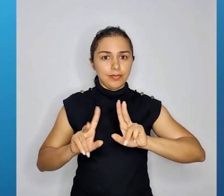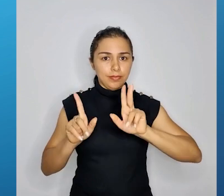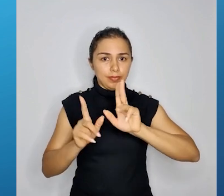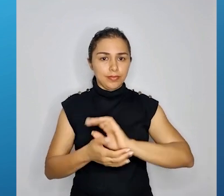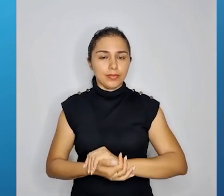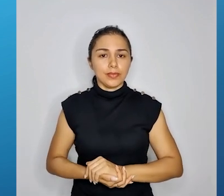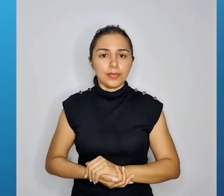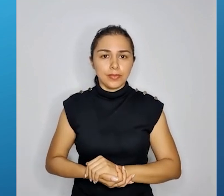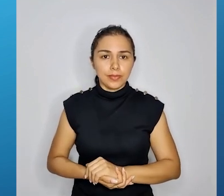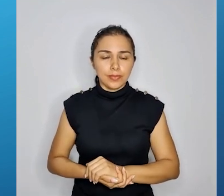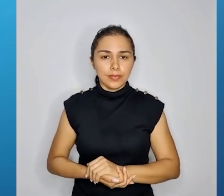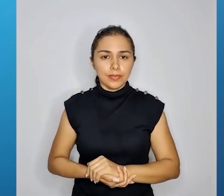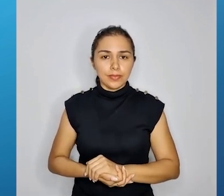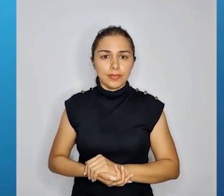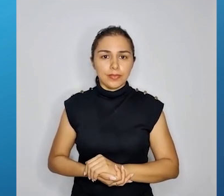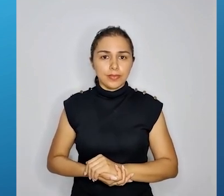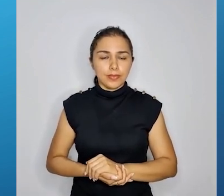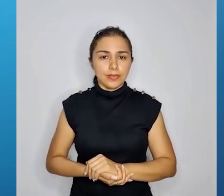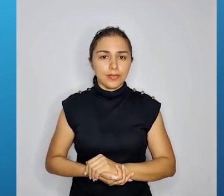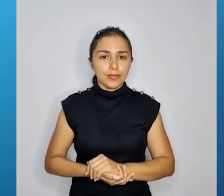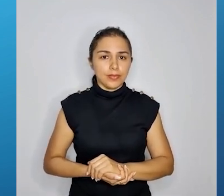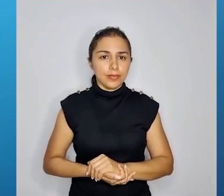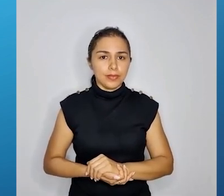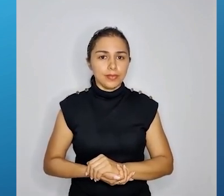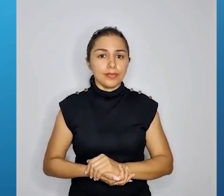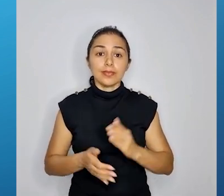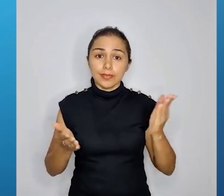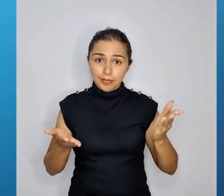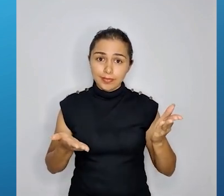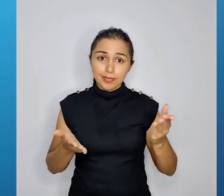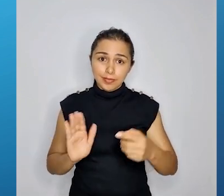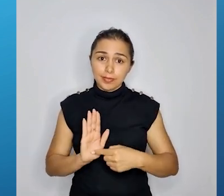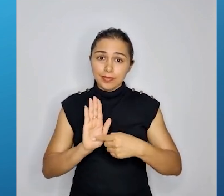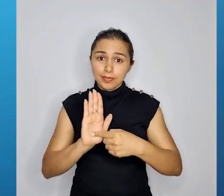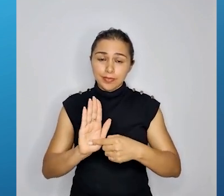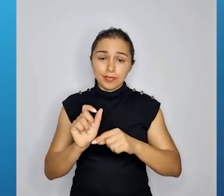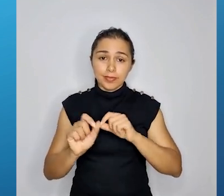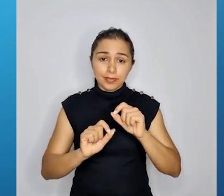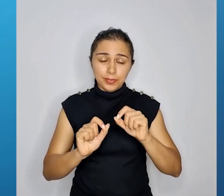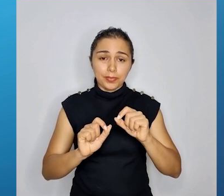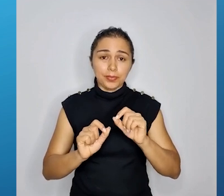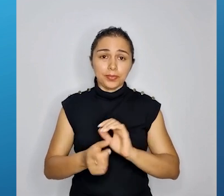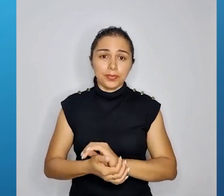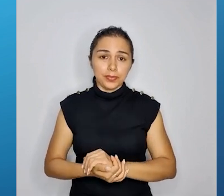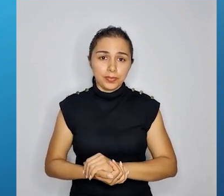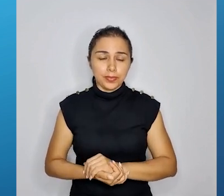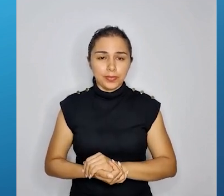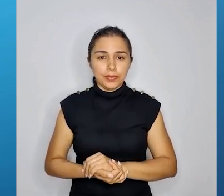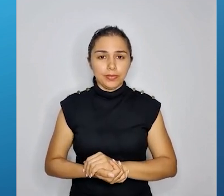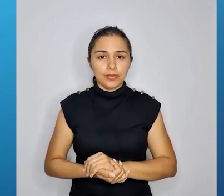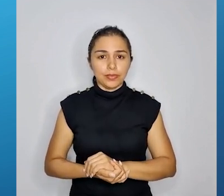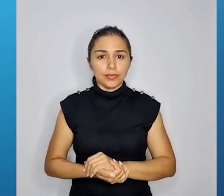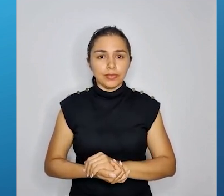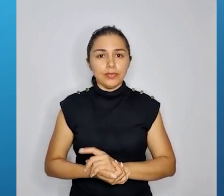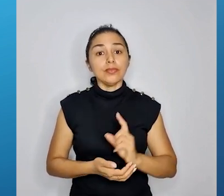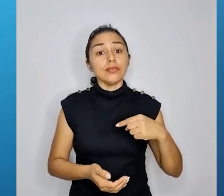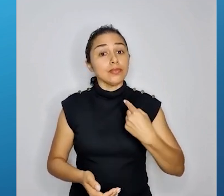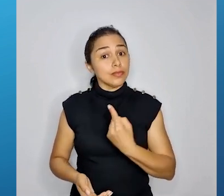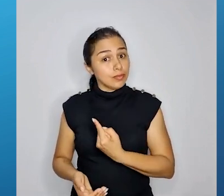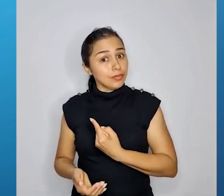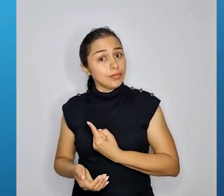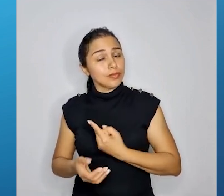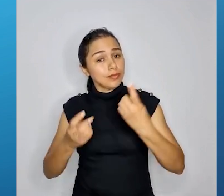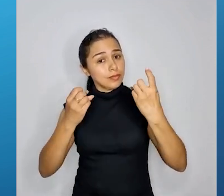maratona, ok? E aí, pessoal, eu trago uma vertente diferente para vocês. Quando nós